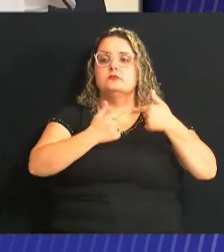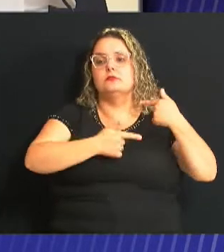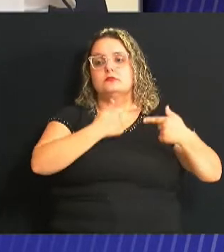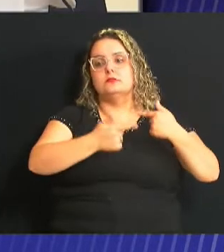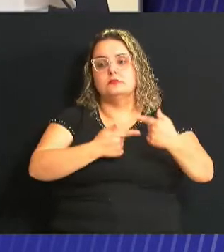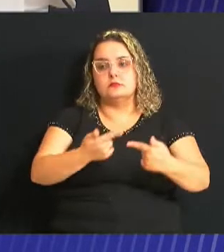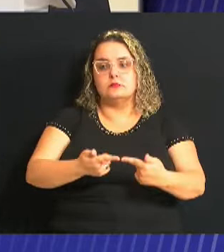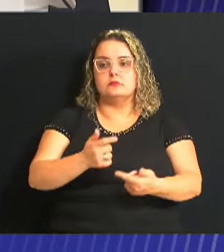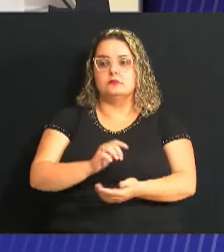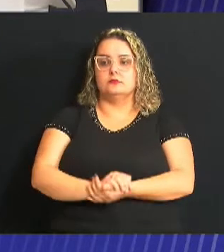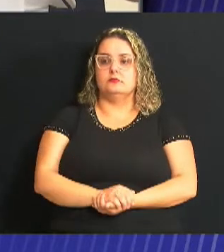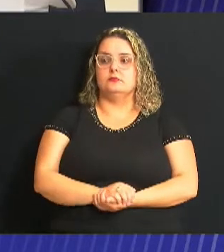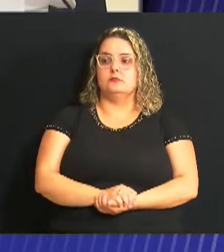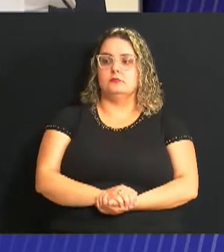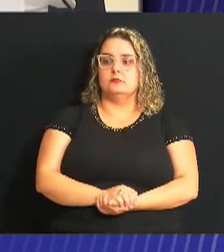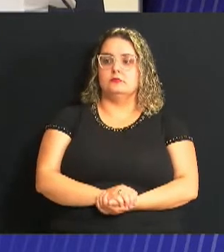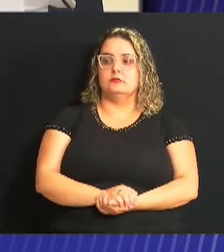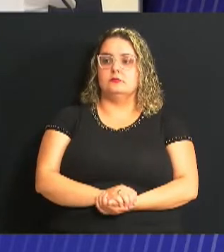gerações.